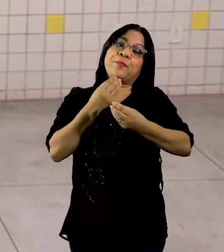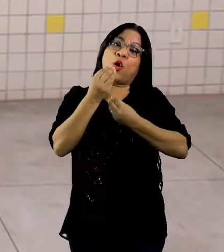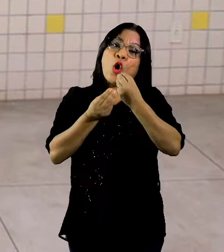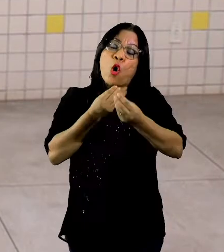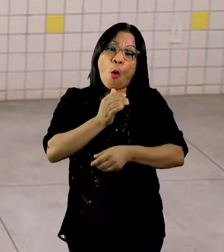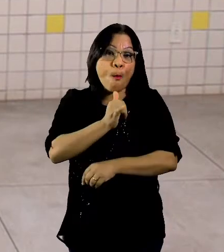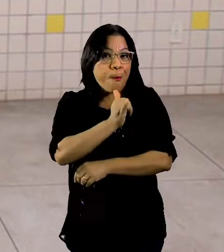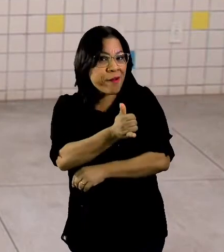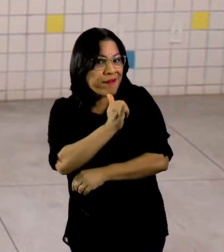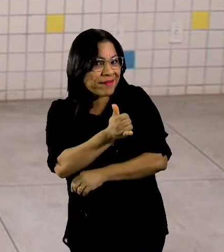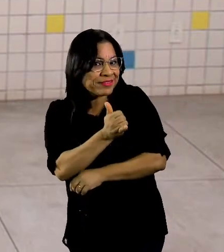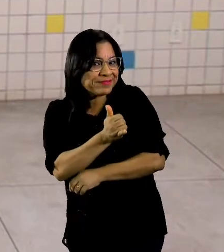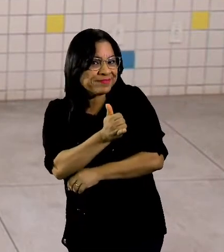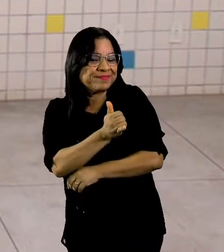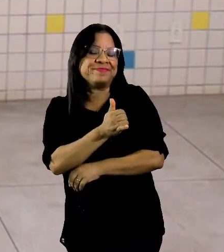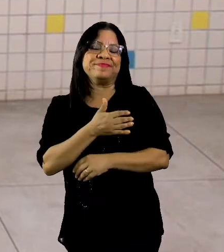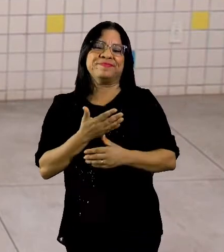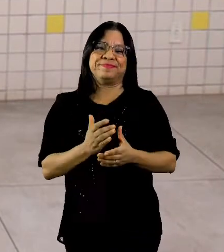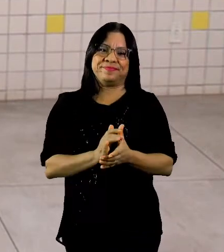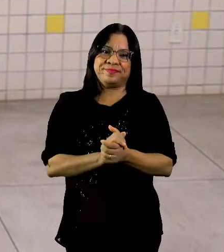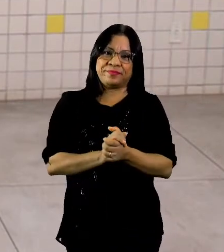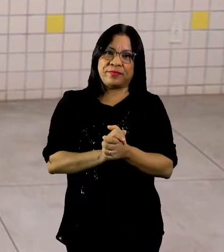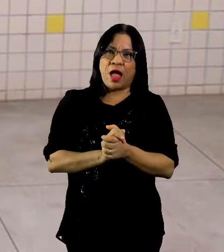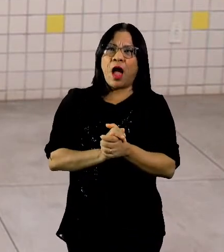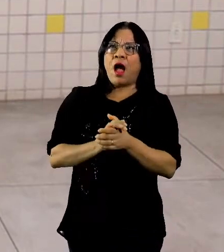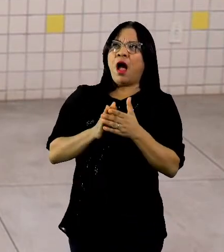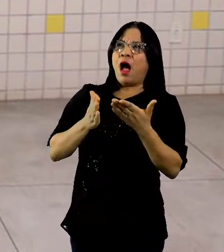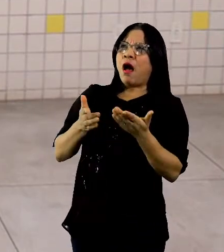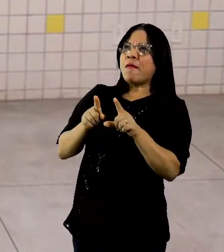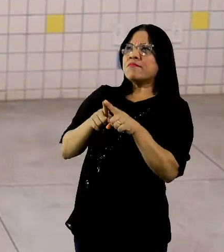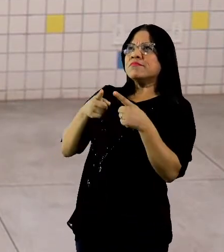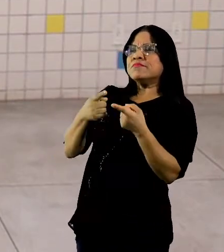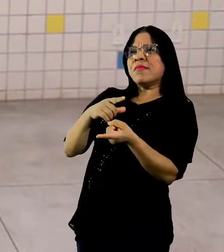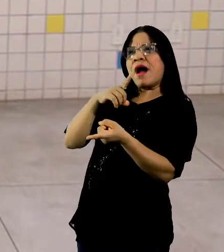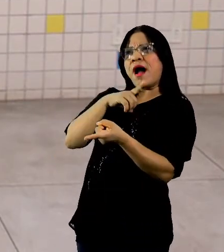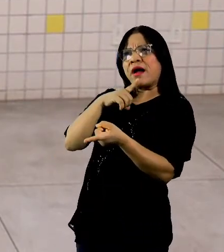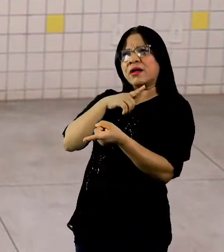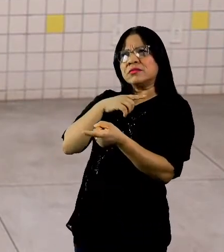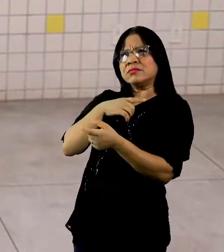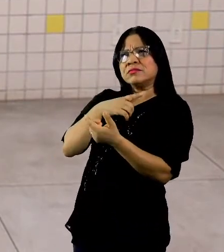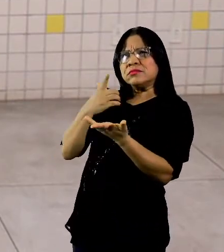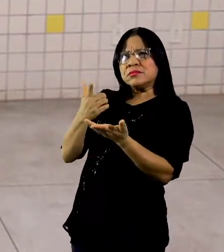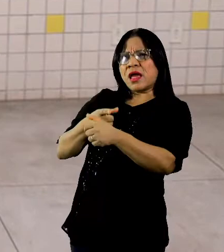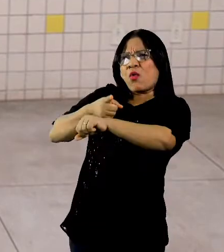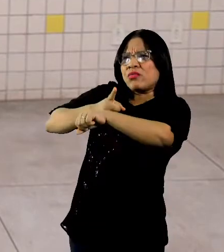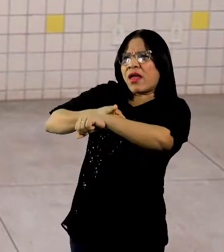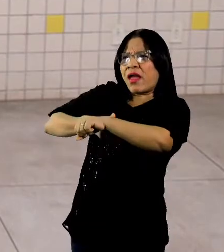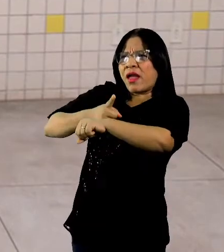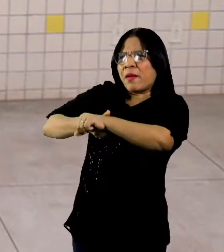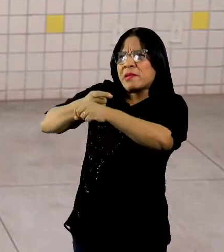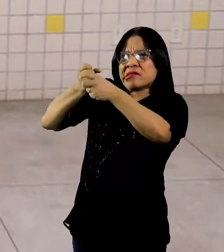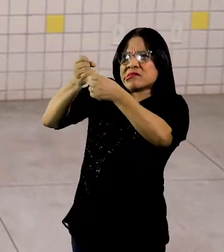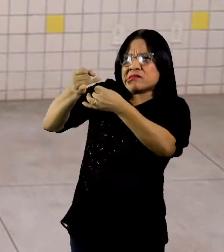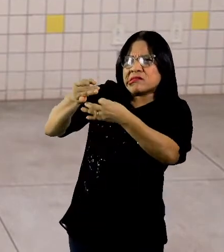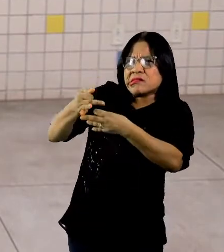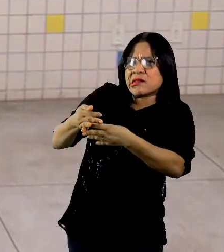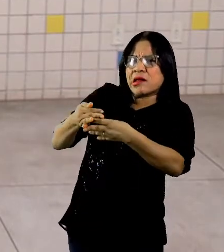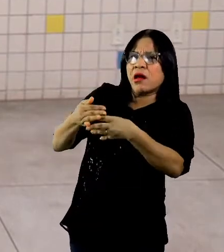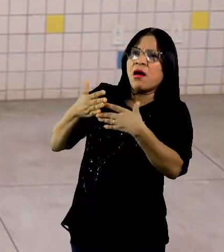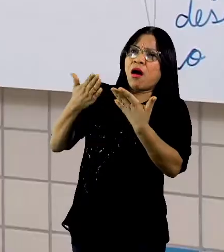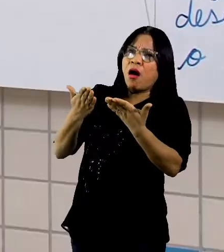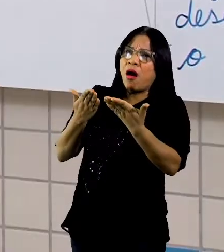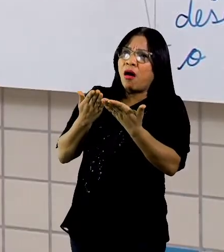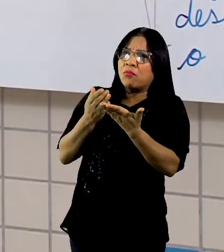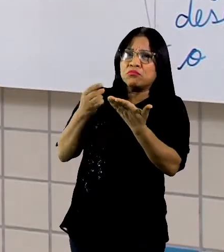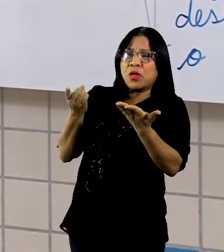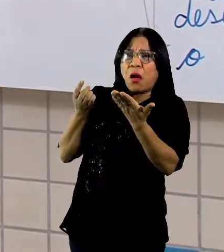narrativa. Professora, mas tem uma história de tempo cronológico e psicológico. Como que eu vou identificar se o tempo é cronológico